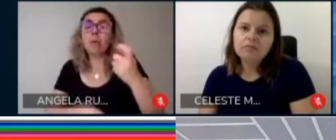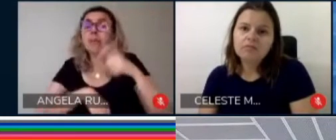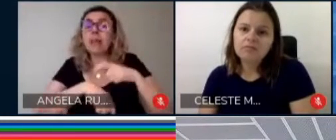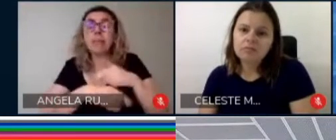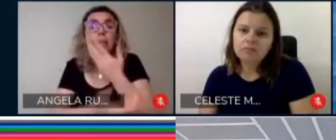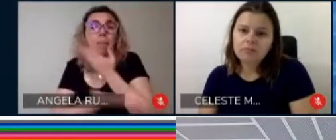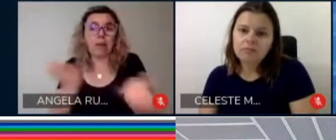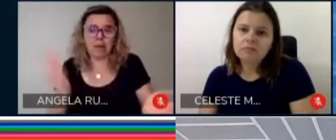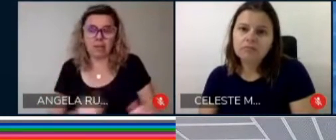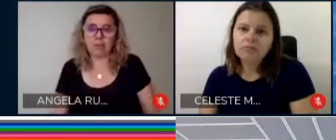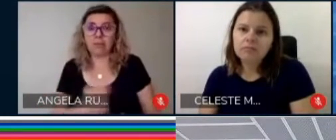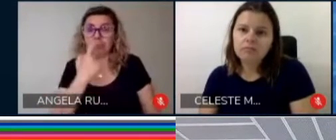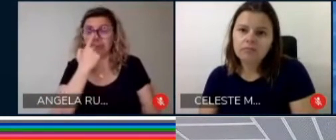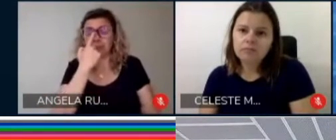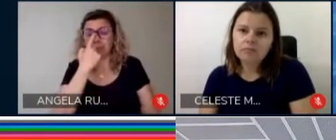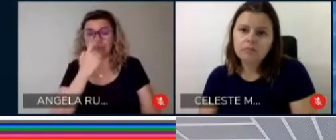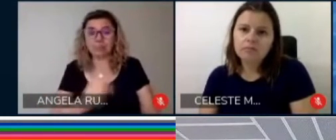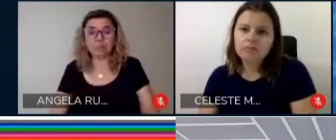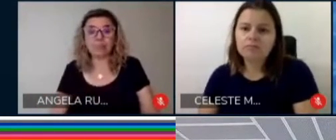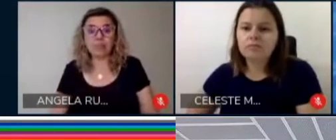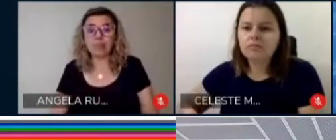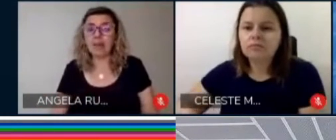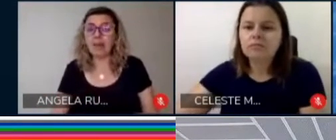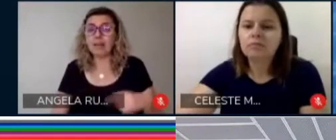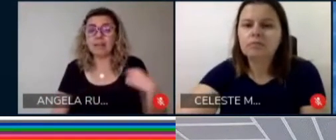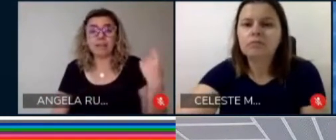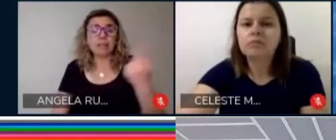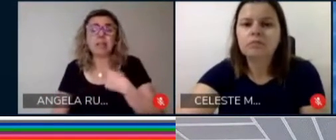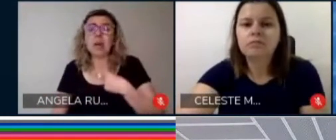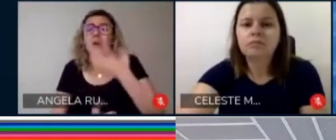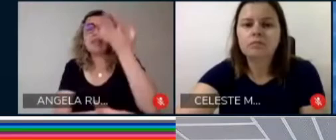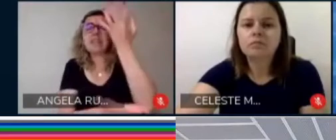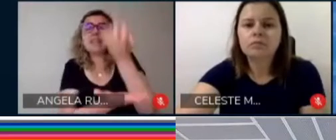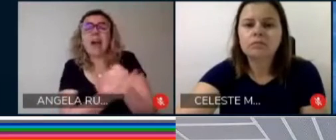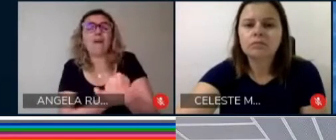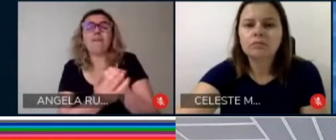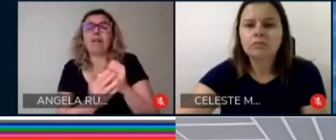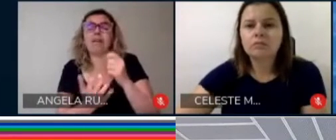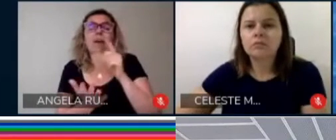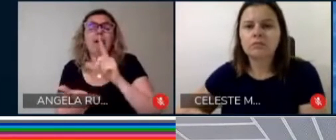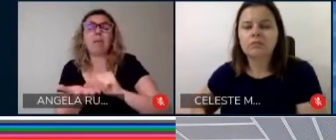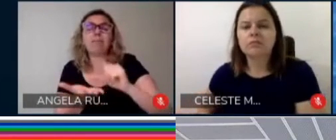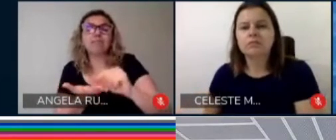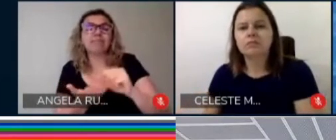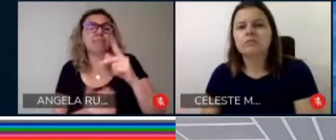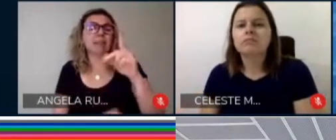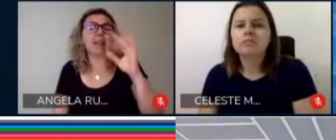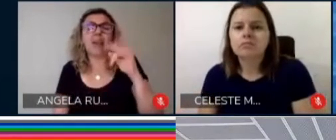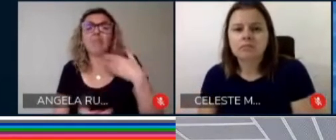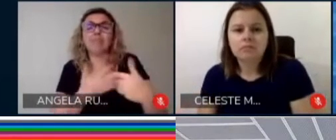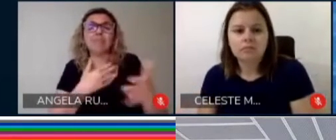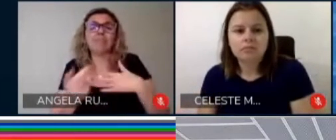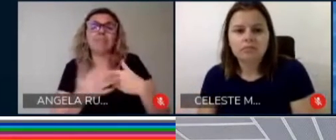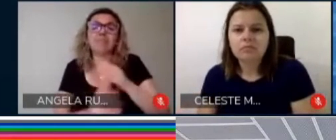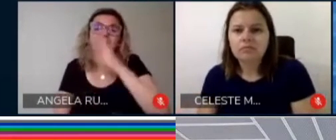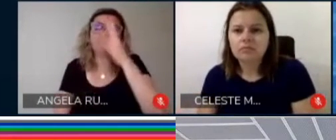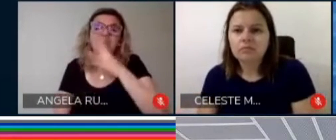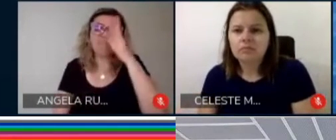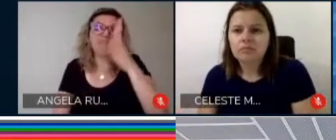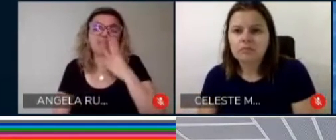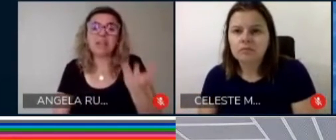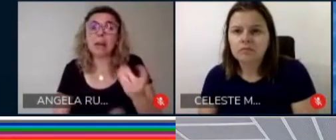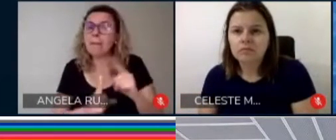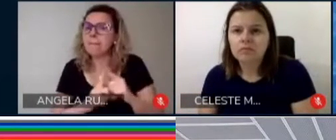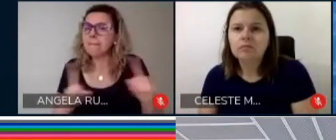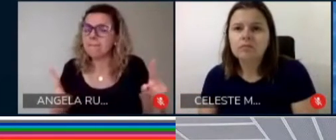gente salva a nossa biblioteca dos N jeitos, N modos, né, como pense que seja mais ágil,